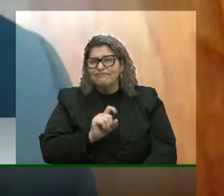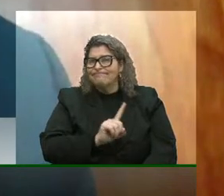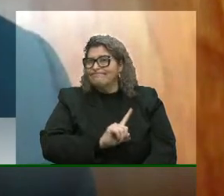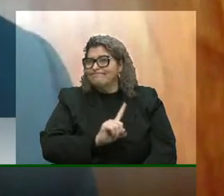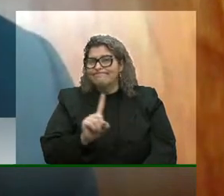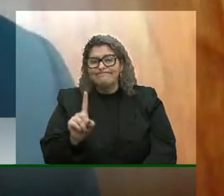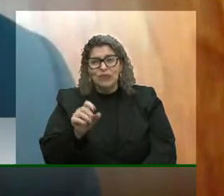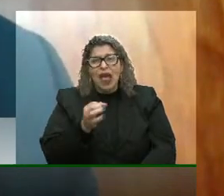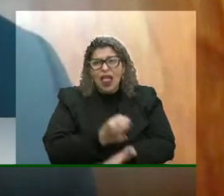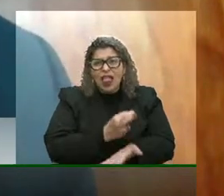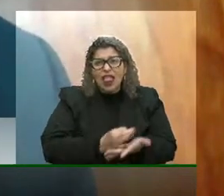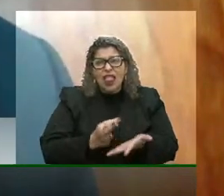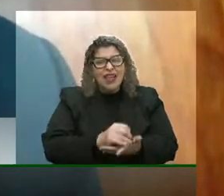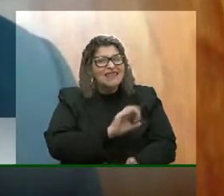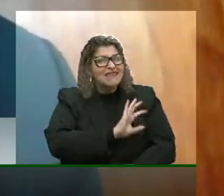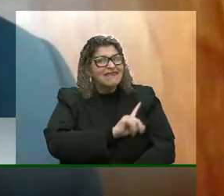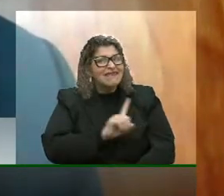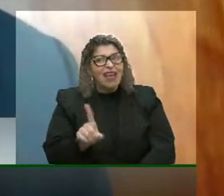Não tem um centavo de graça.